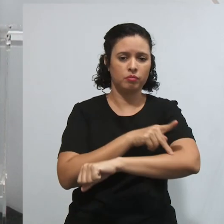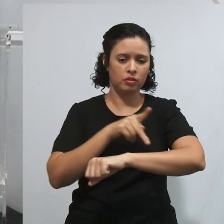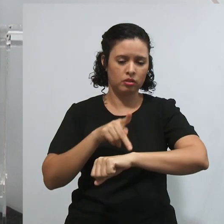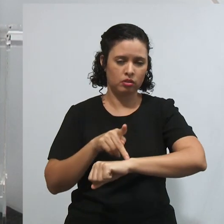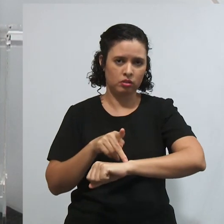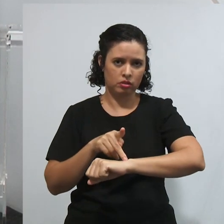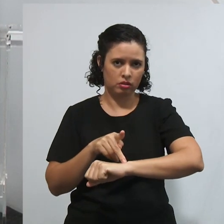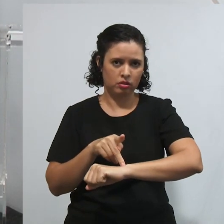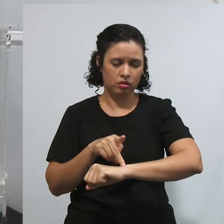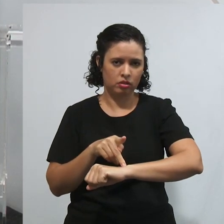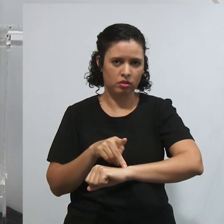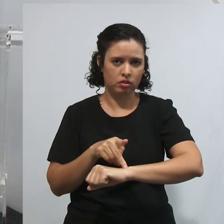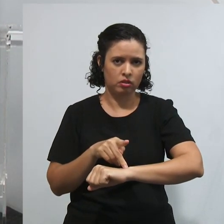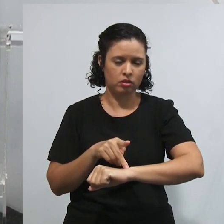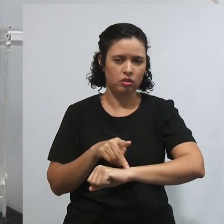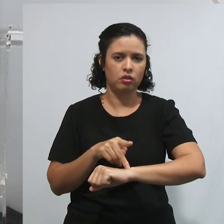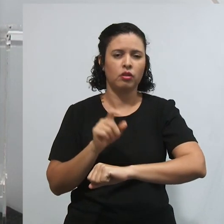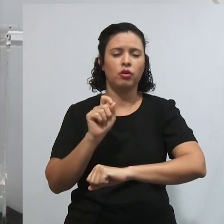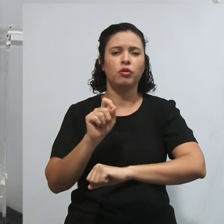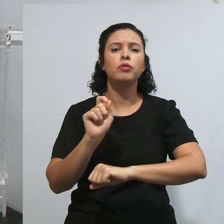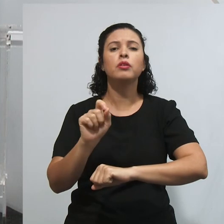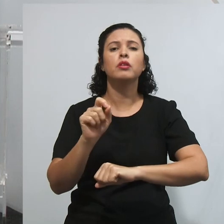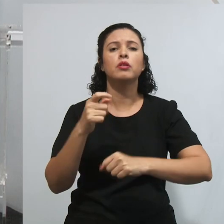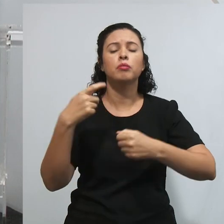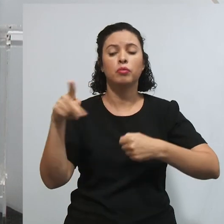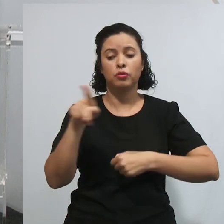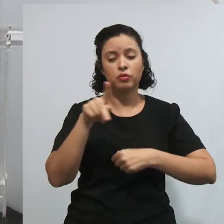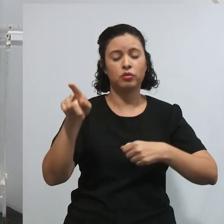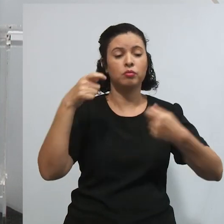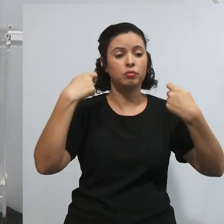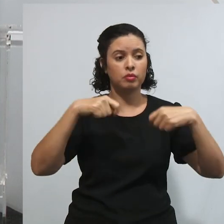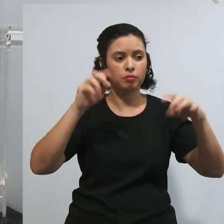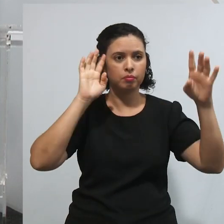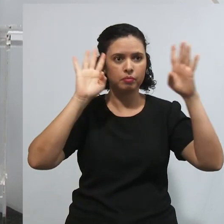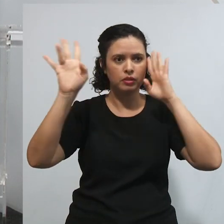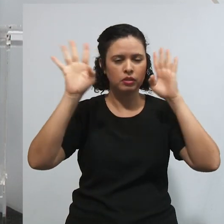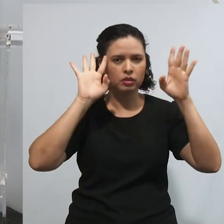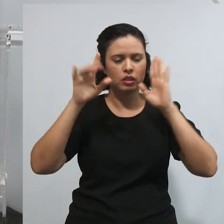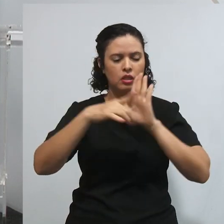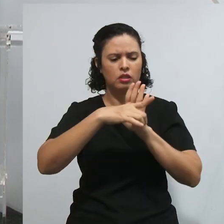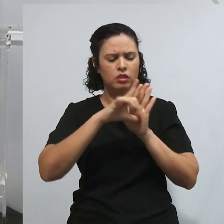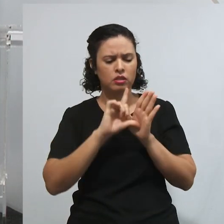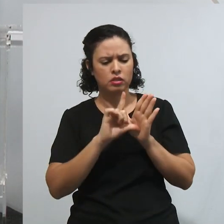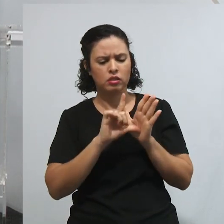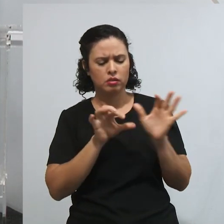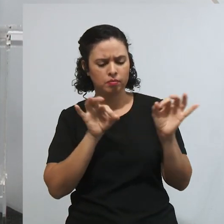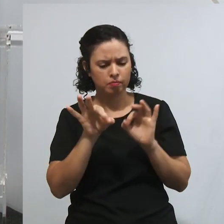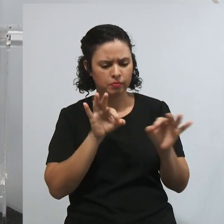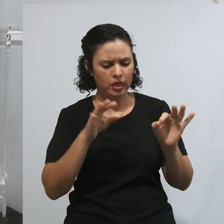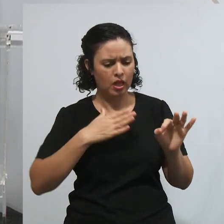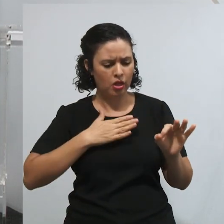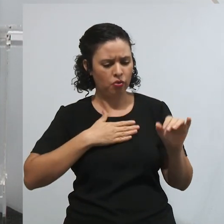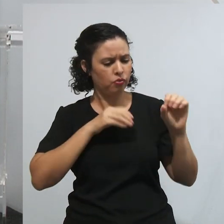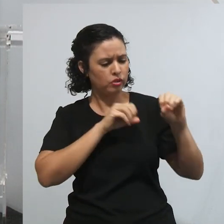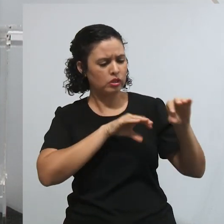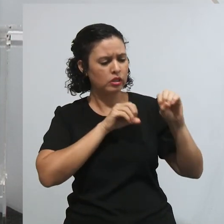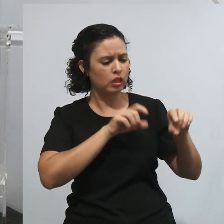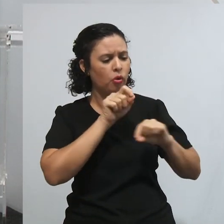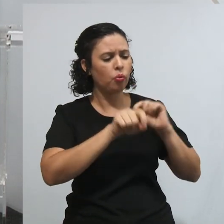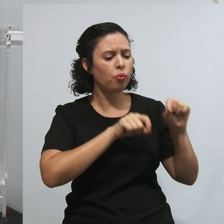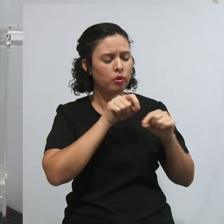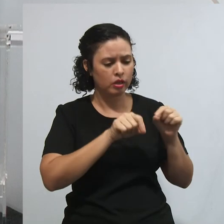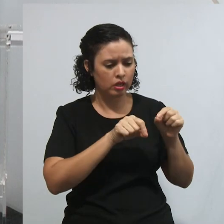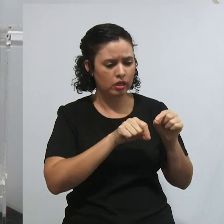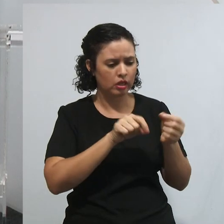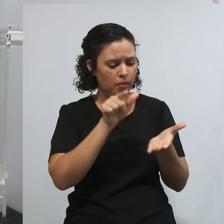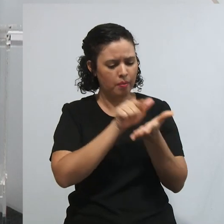uma prática, né, impensada. O professor deve pensar, deve refletir e aí sim planejar. Então, o professor é aquele